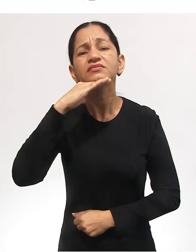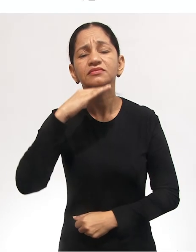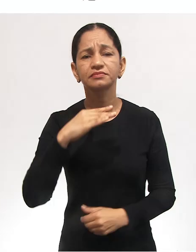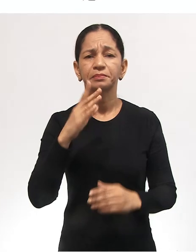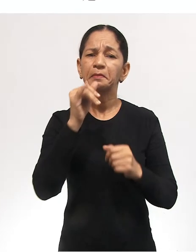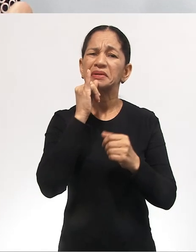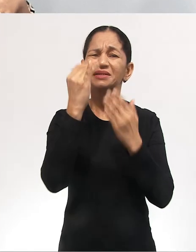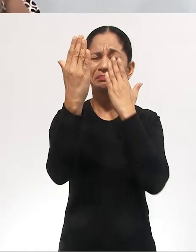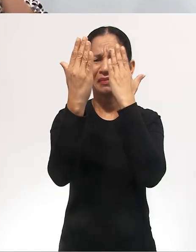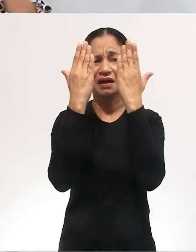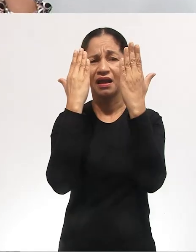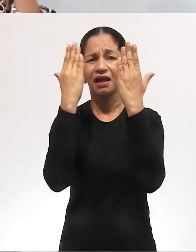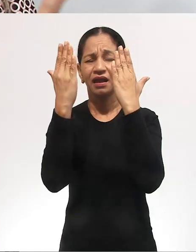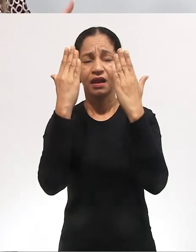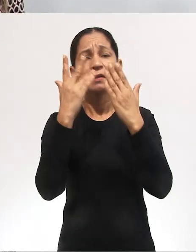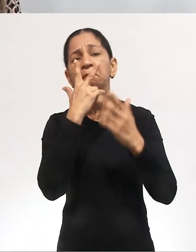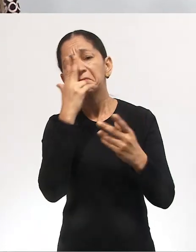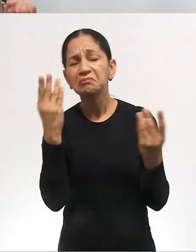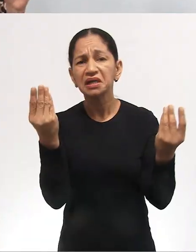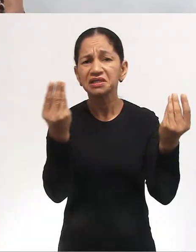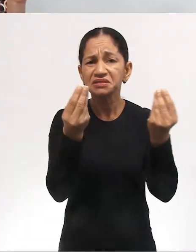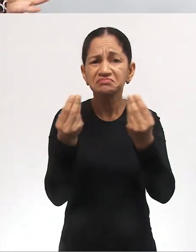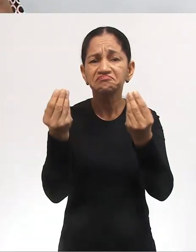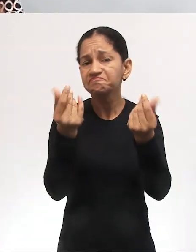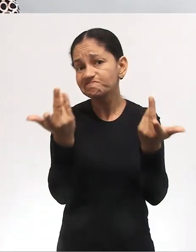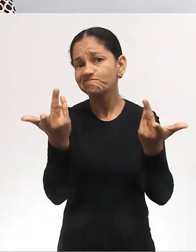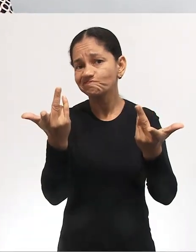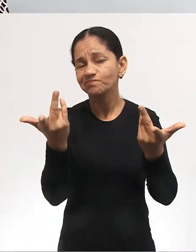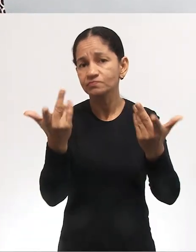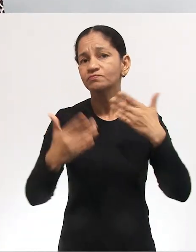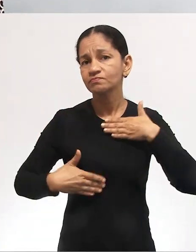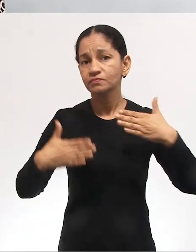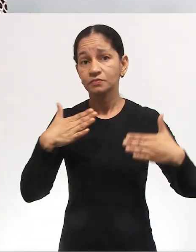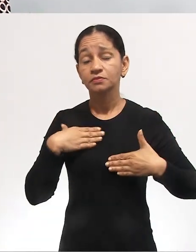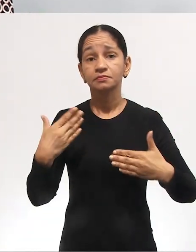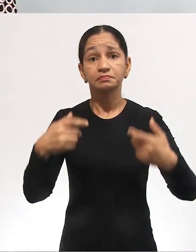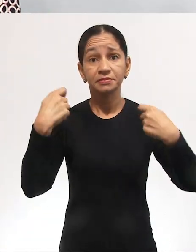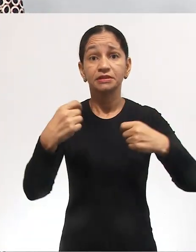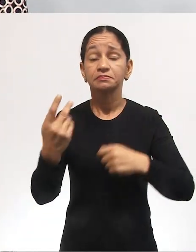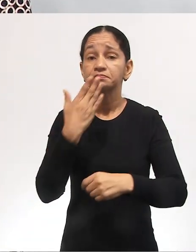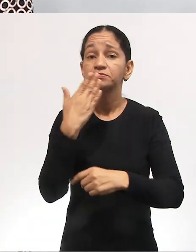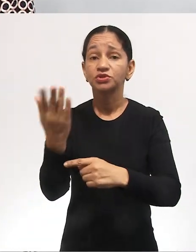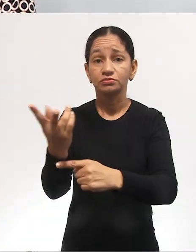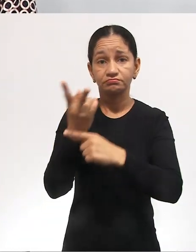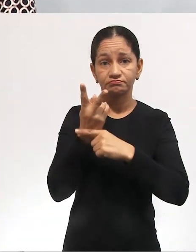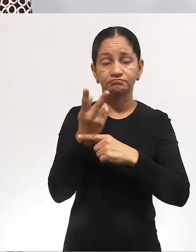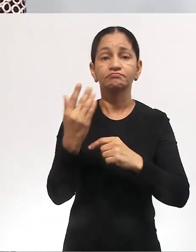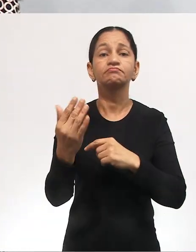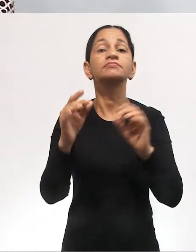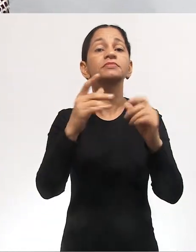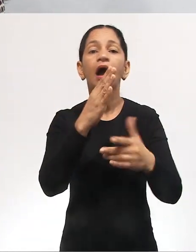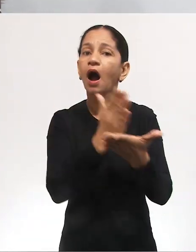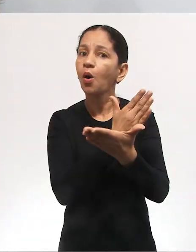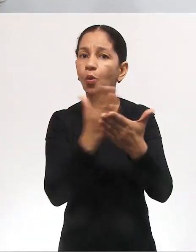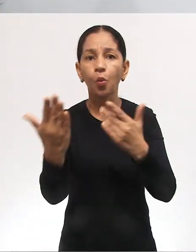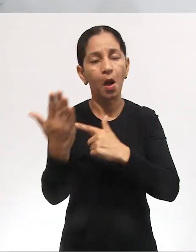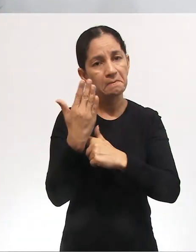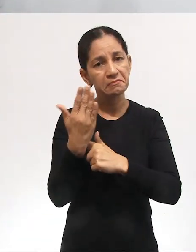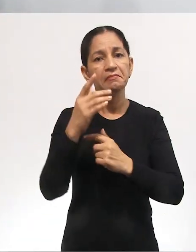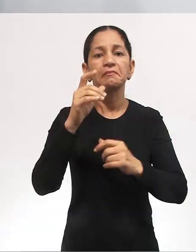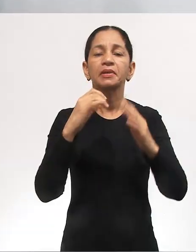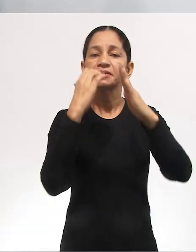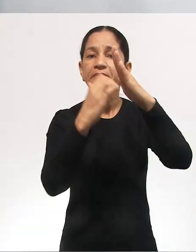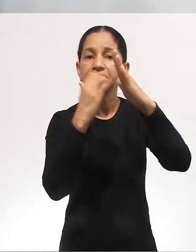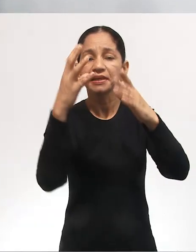estresse, uma fadiga, N motivos, procure ajuda, quem pode, né, auxiliar aí a empresa, a